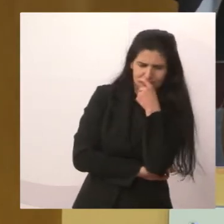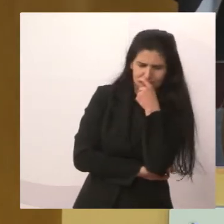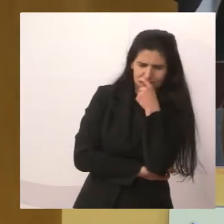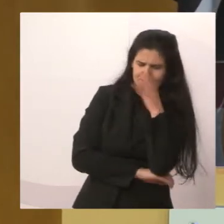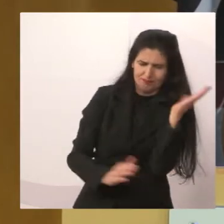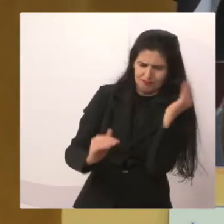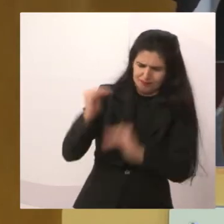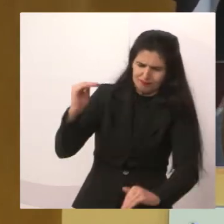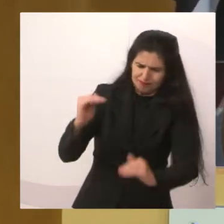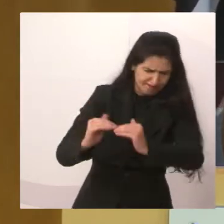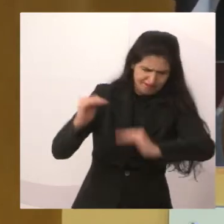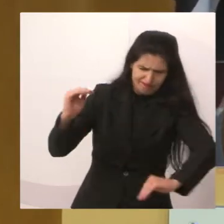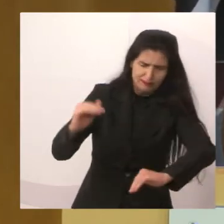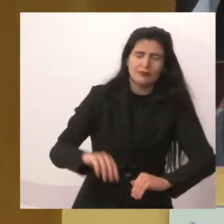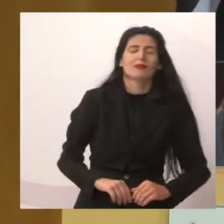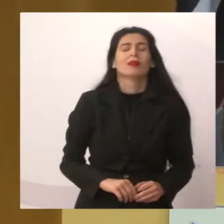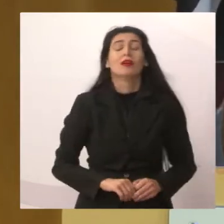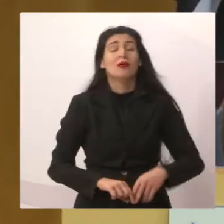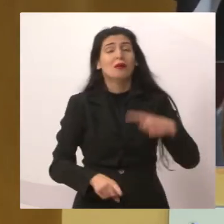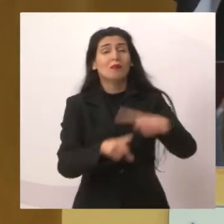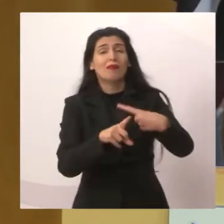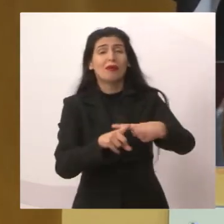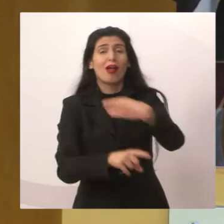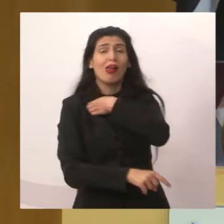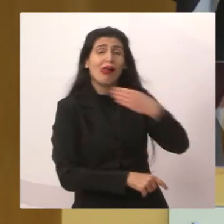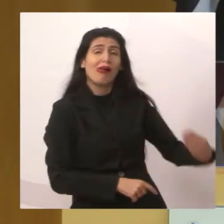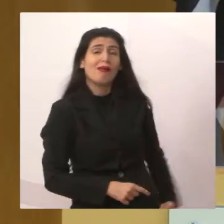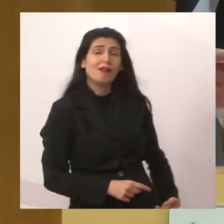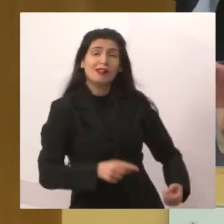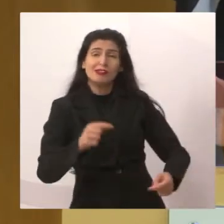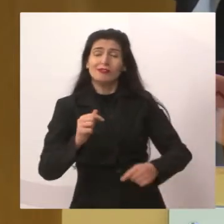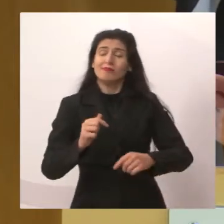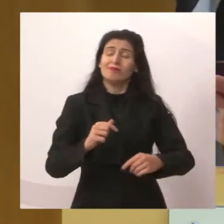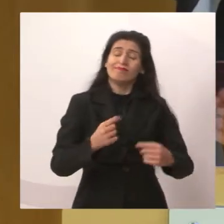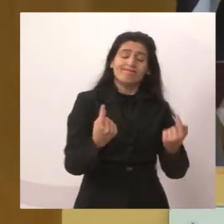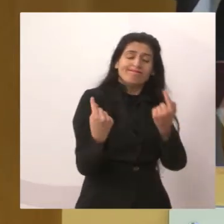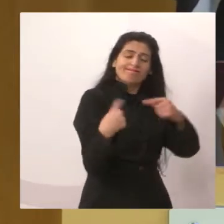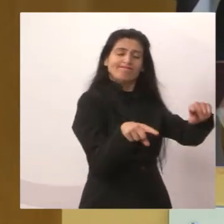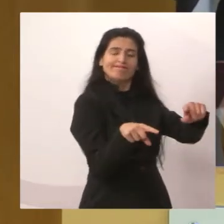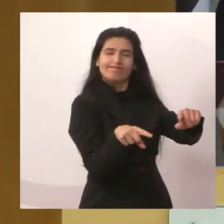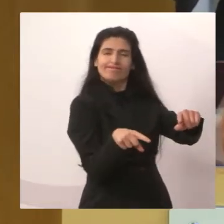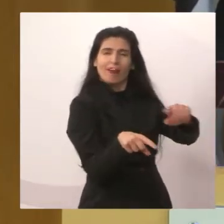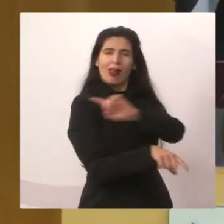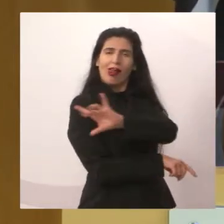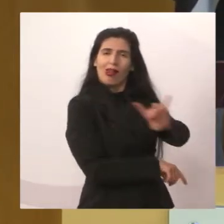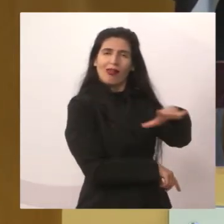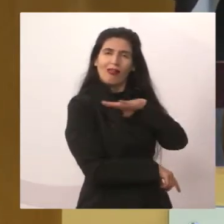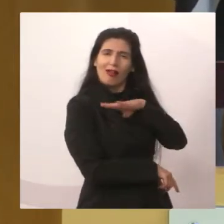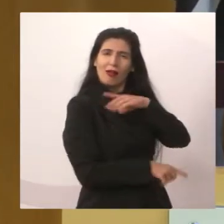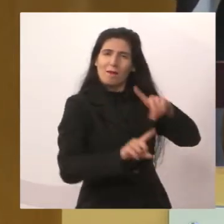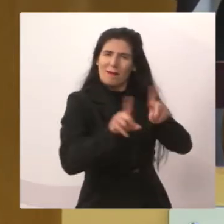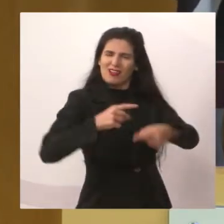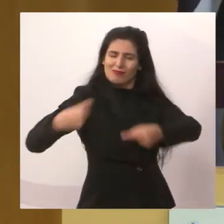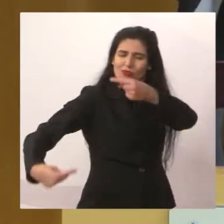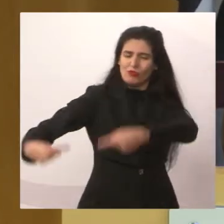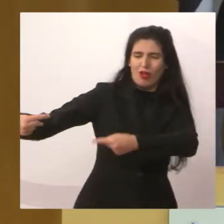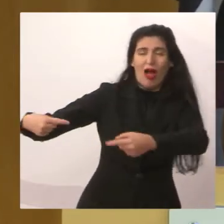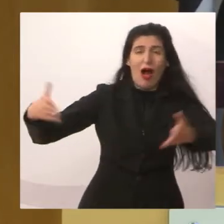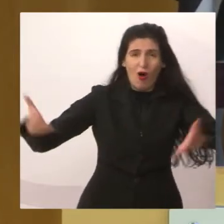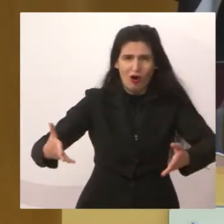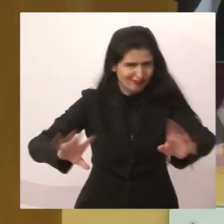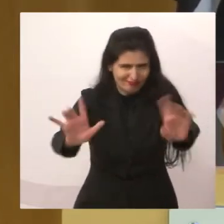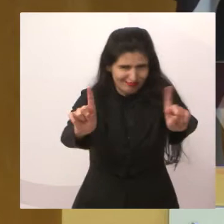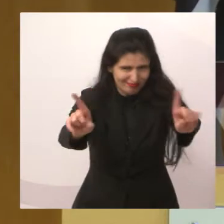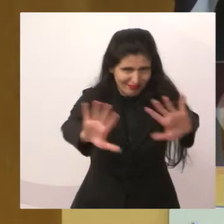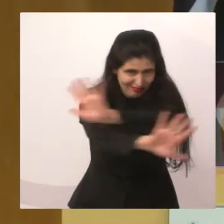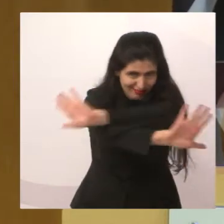que está em cada cidade. Eu não vou polemizar aqui, acho que a questão não é essa. O meu medo é que da última